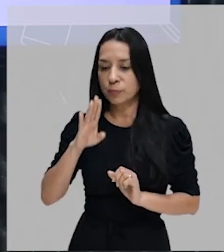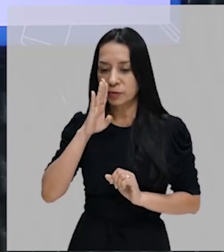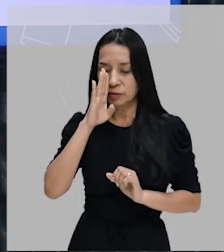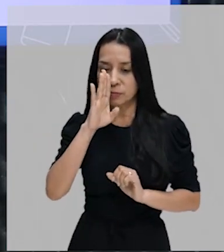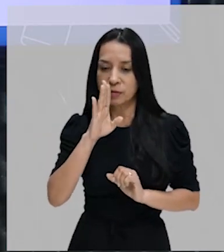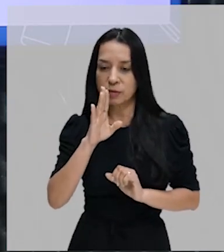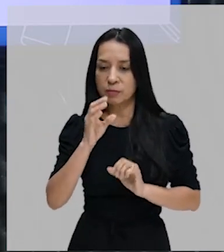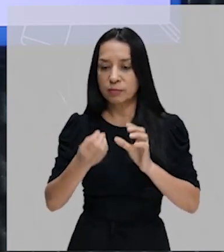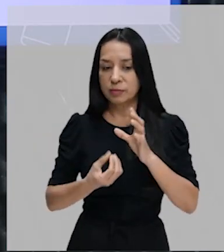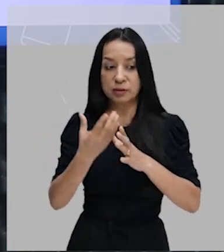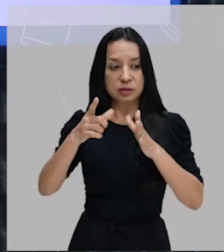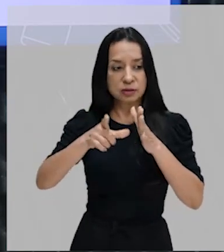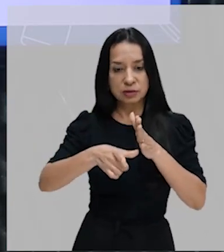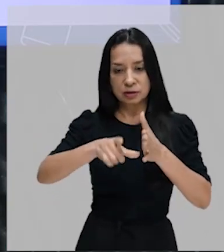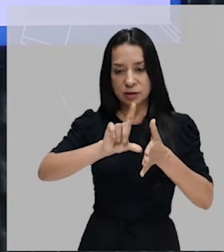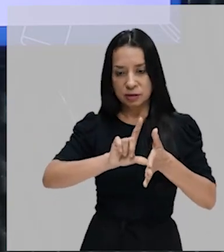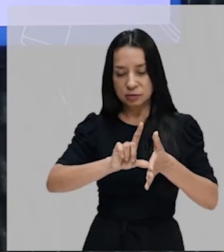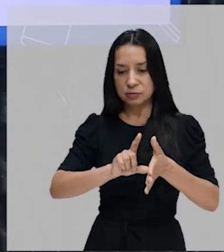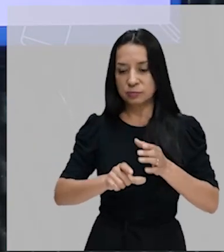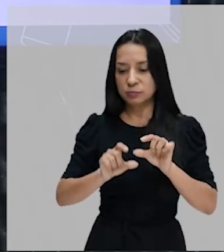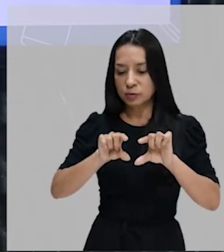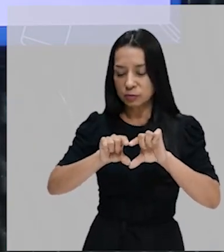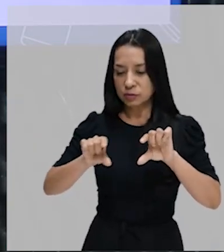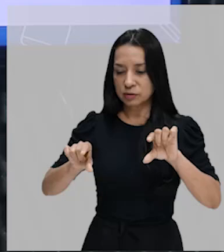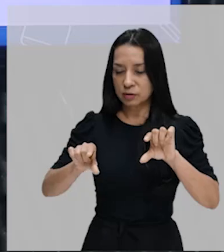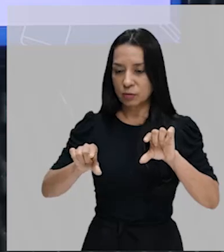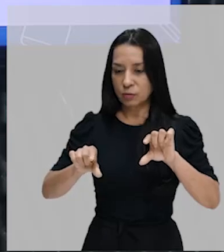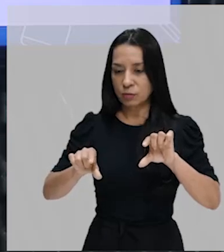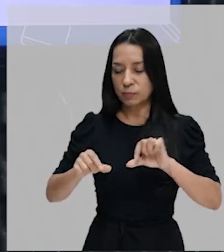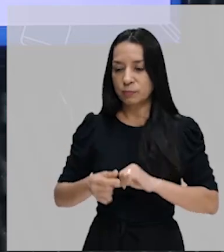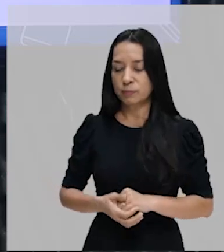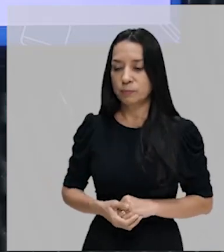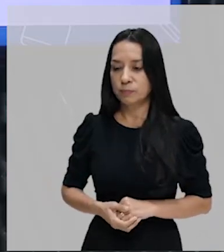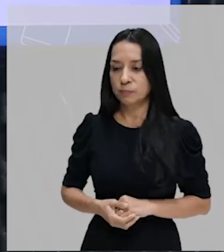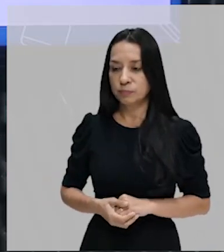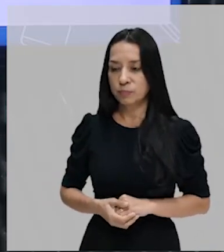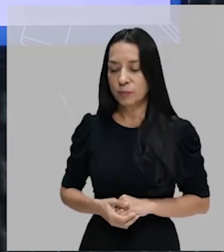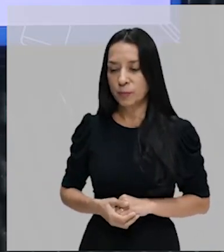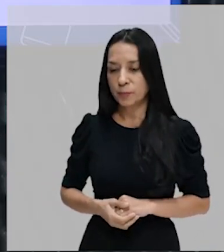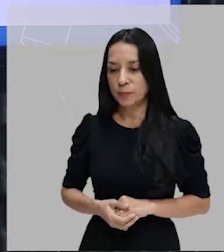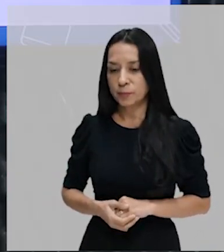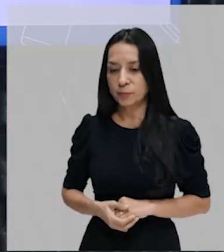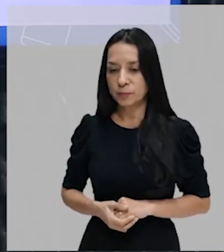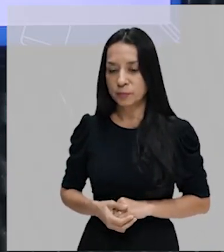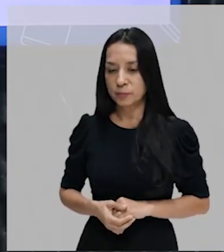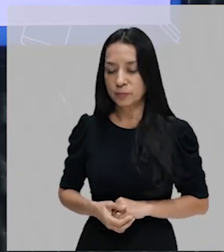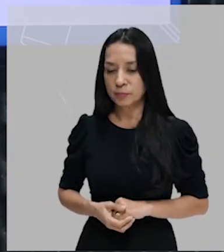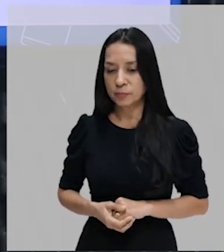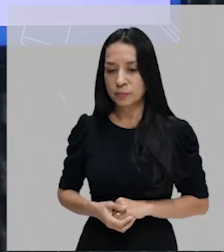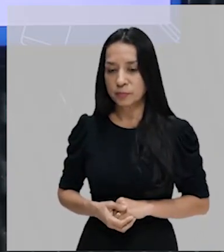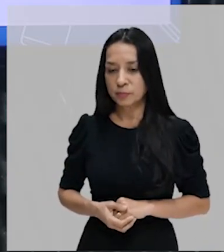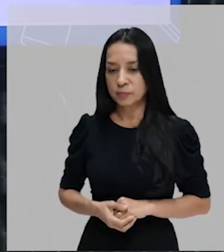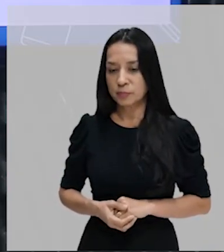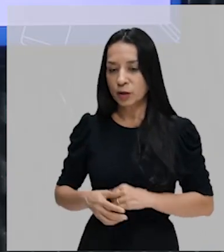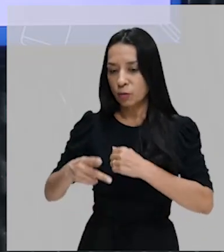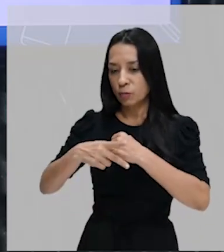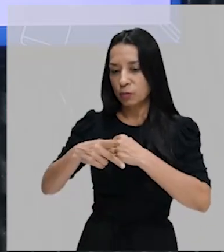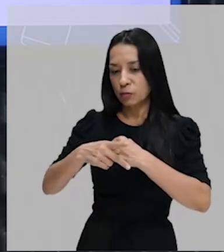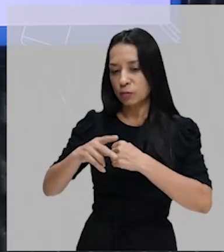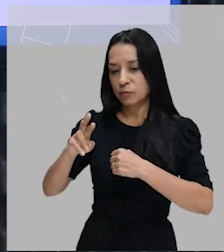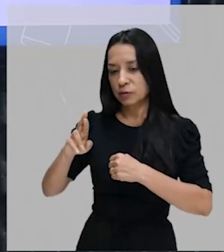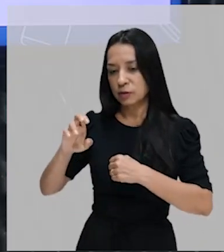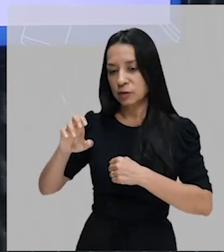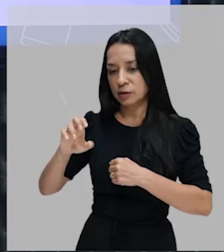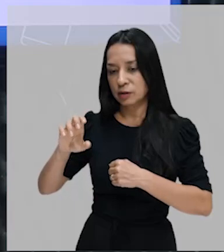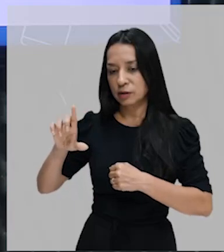aparecer exatamente antes dela. Então, ou ele está dentro da oração subordinada, ou ele antecede a oração principal. Os pronomes relativos são, a